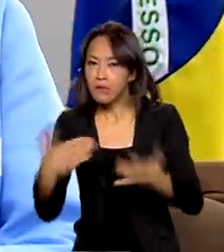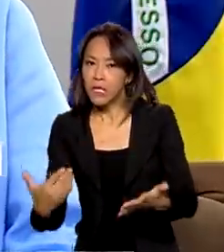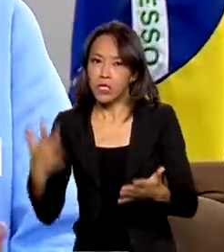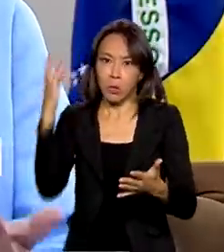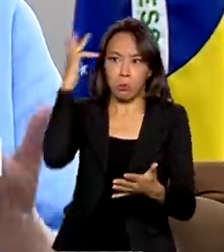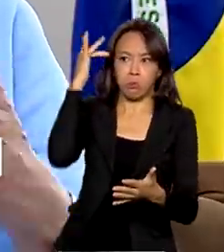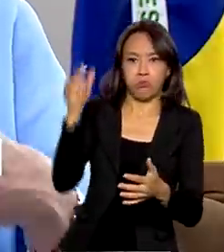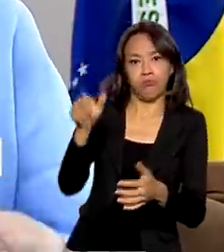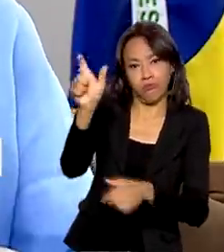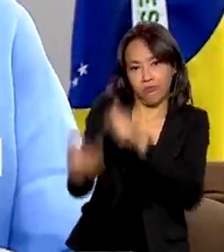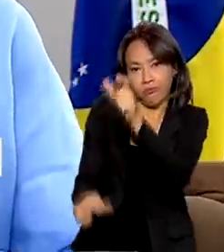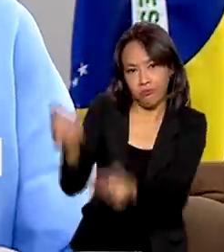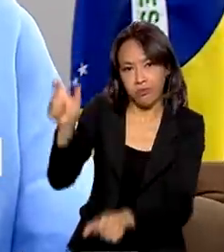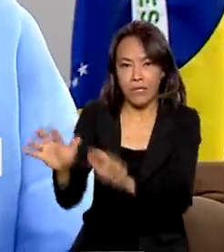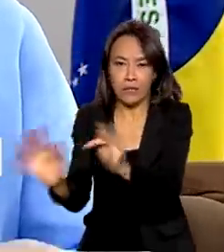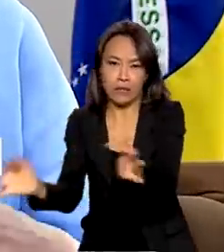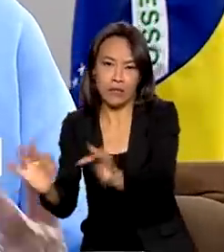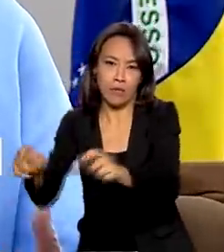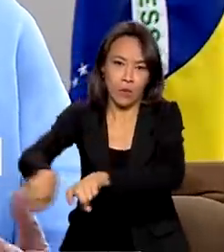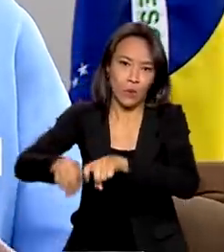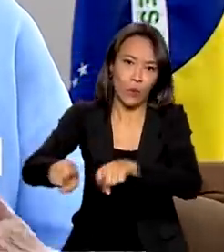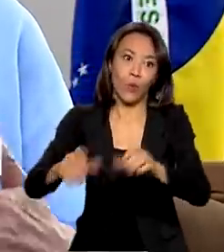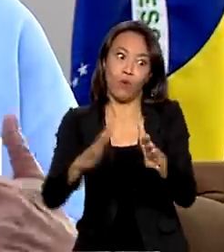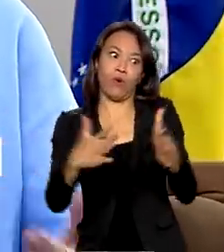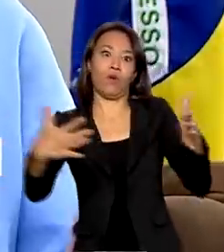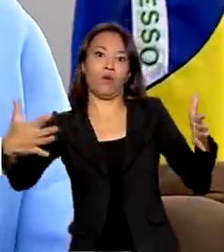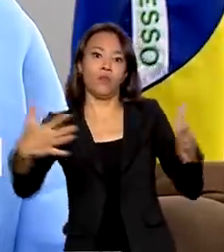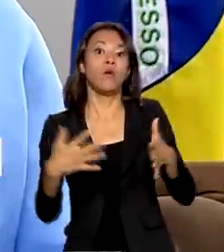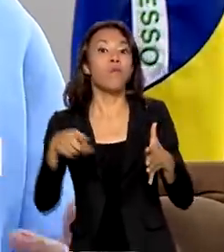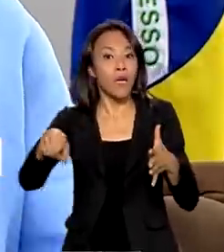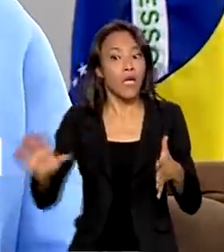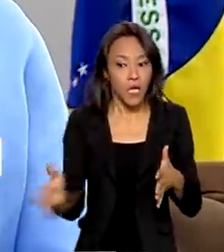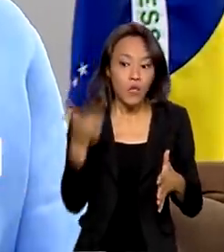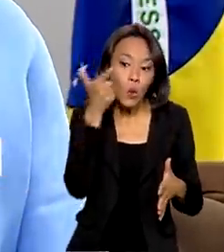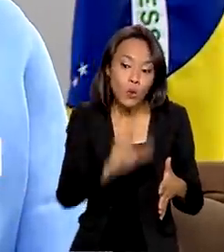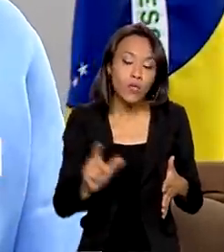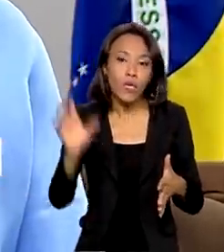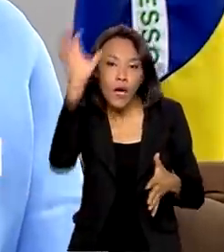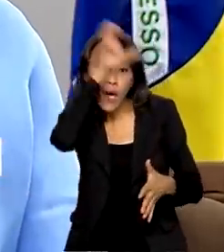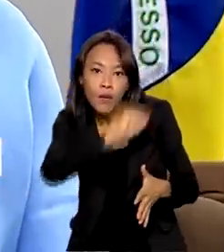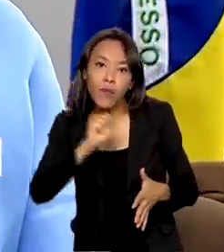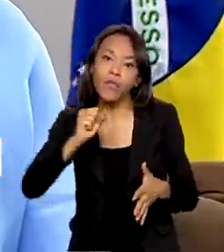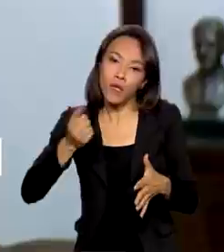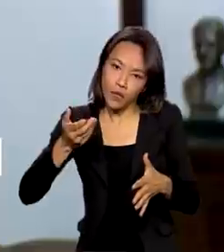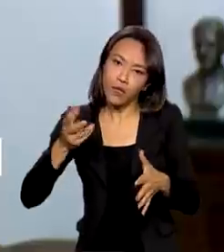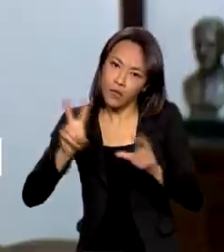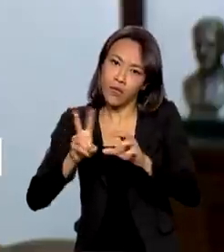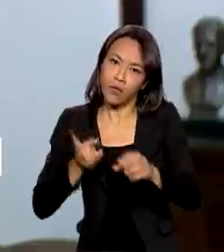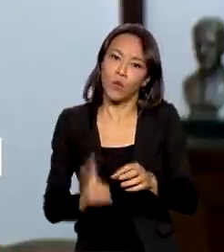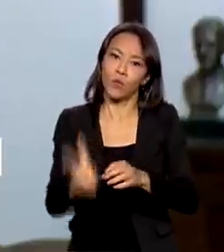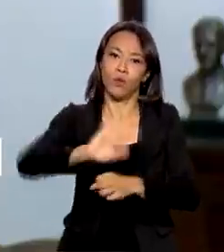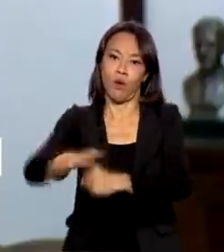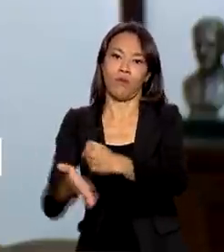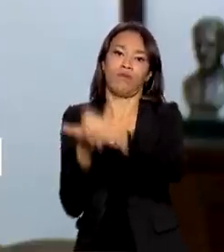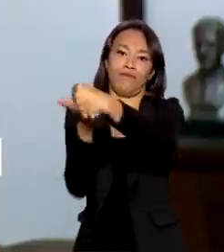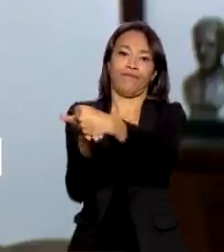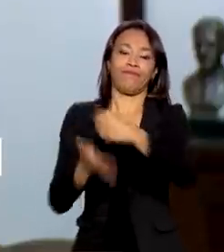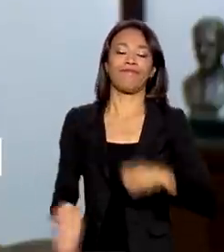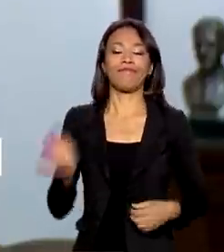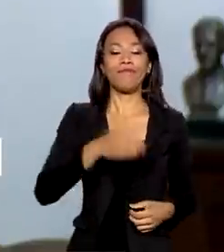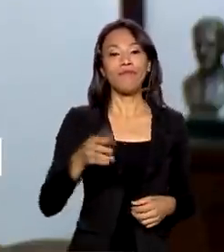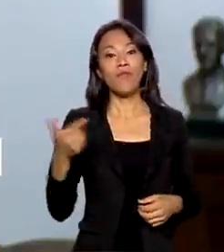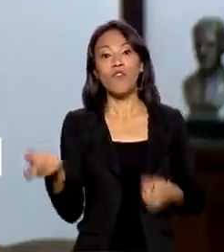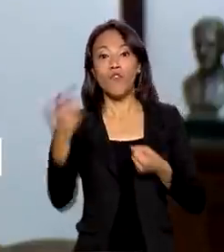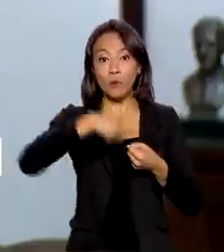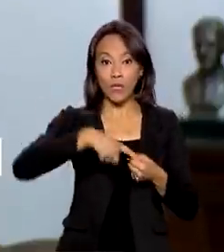grande pequeno e médio para que eles possam assimilar e produzir cada vez de maneira mais sustentável agora ministra voltando um pouquinho